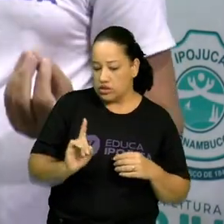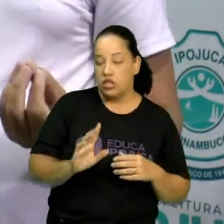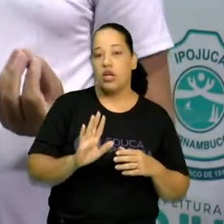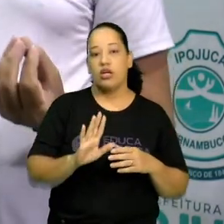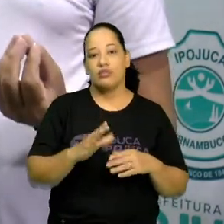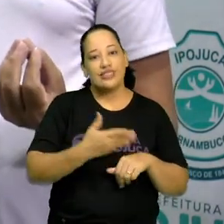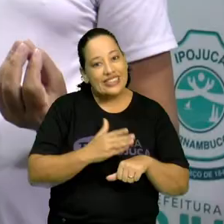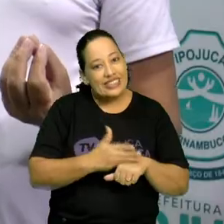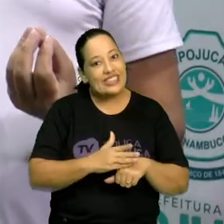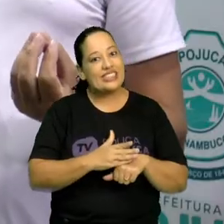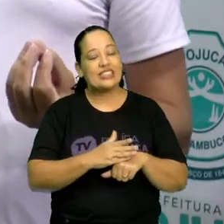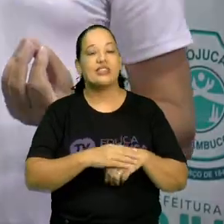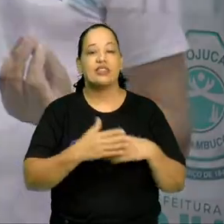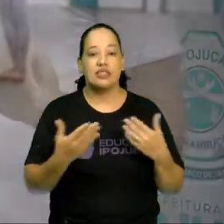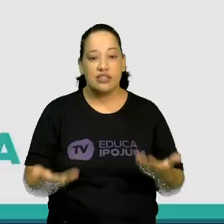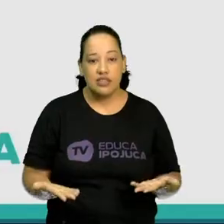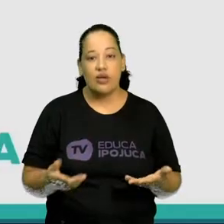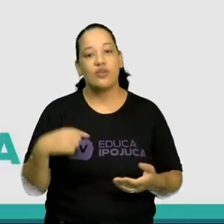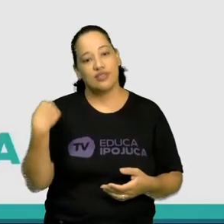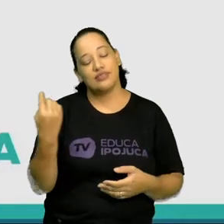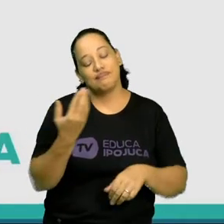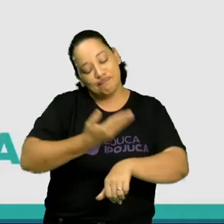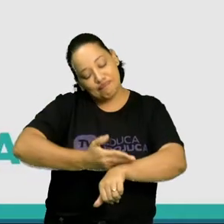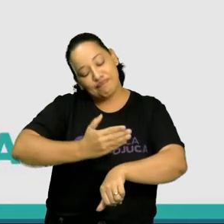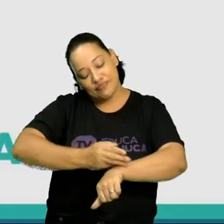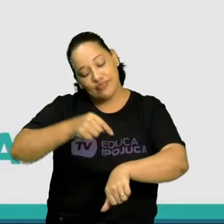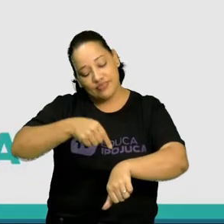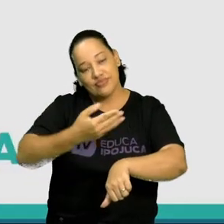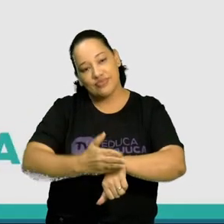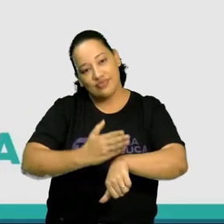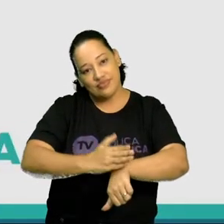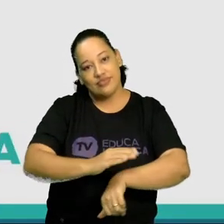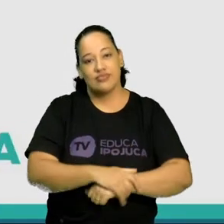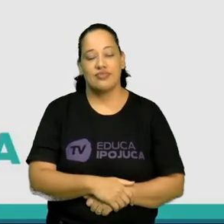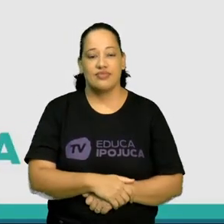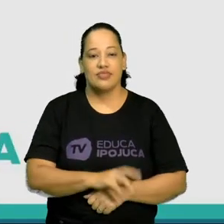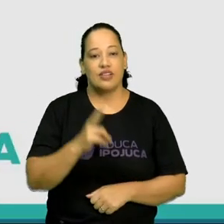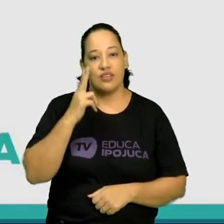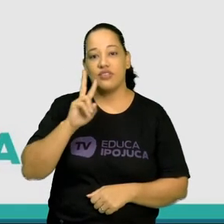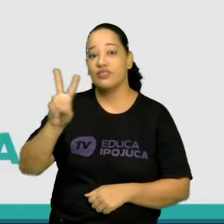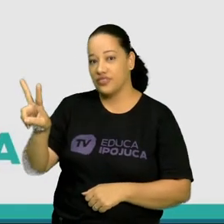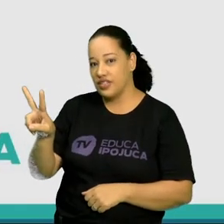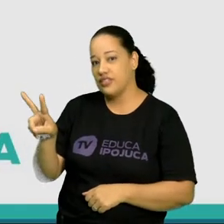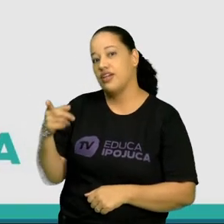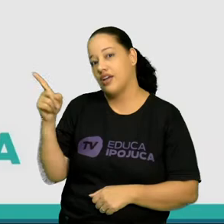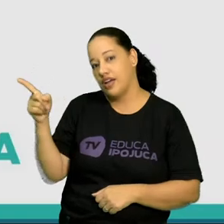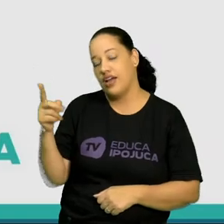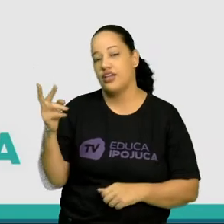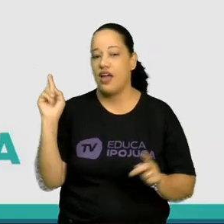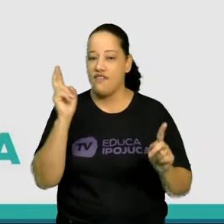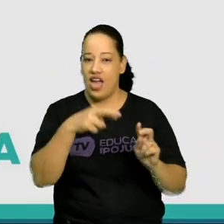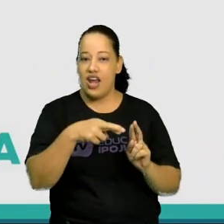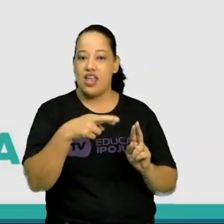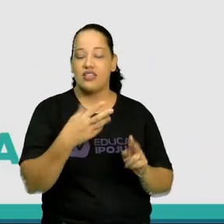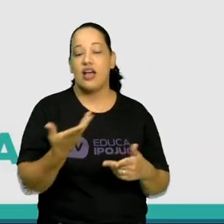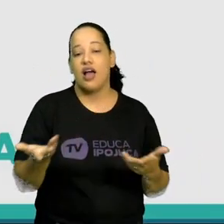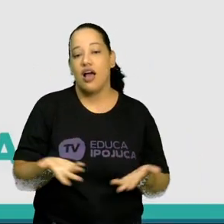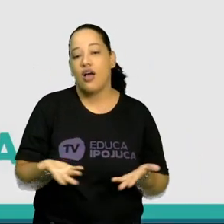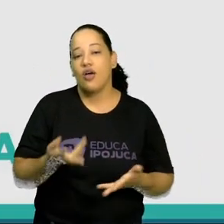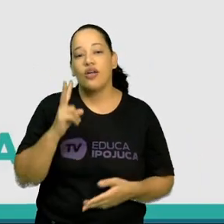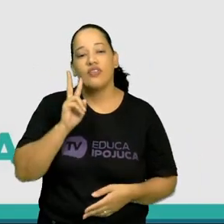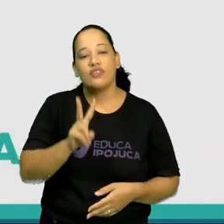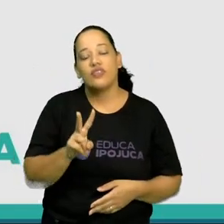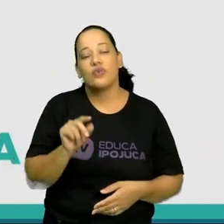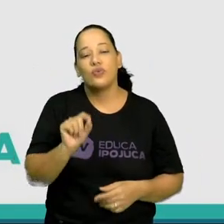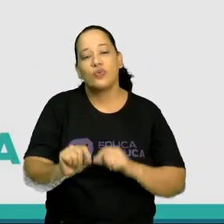um ensaio, né? A gente sabe disso. Aqui estão as referências desse material, galera. E o nosso desafio, nossa atividade